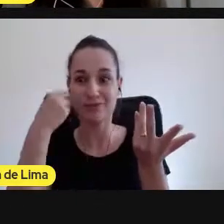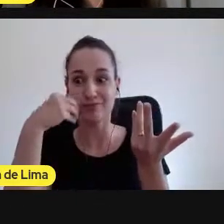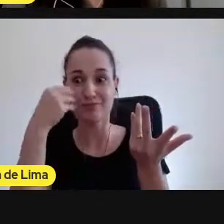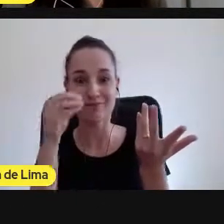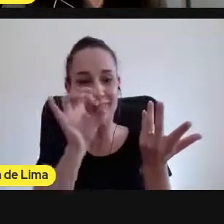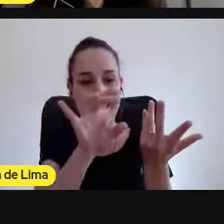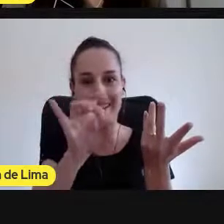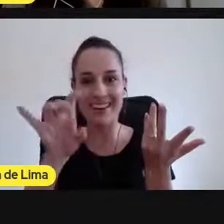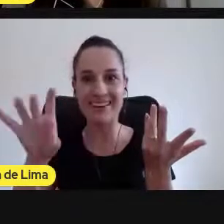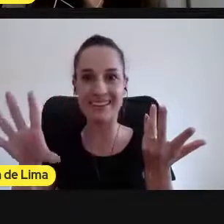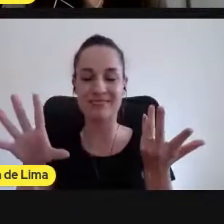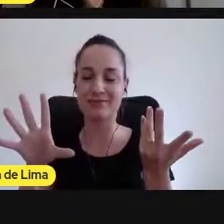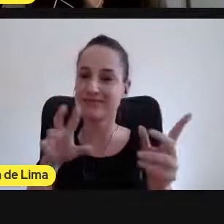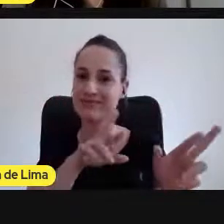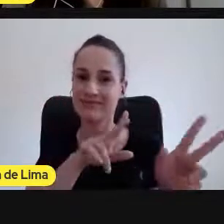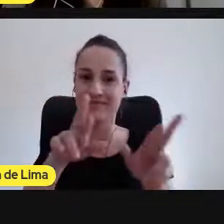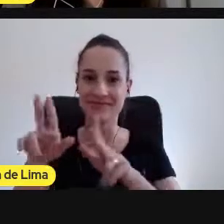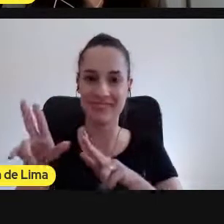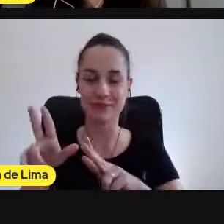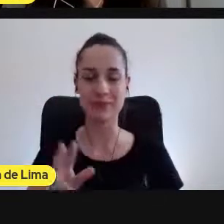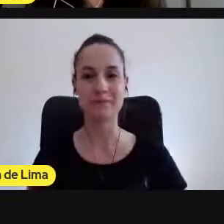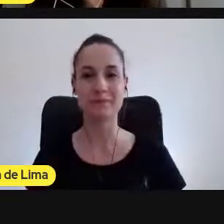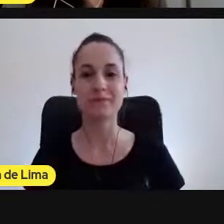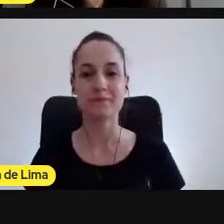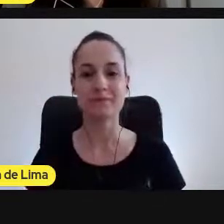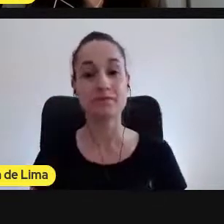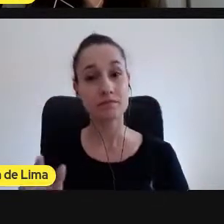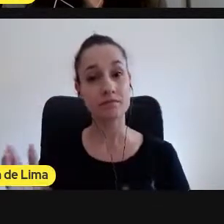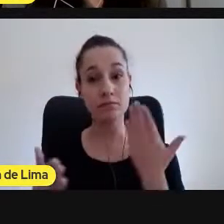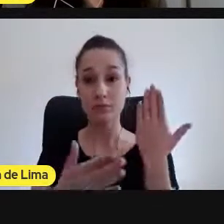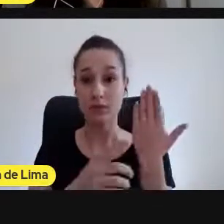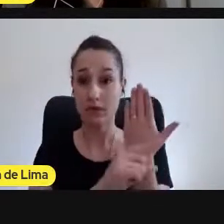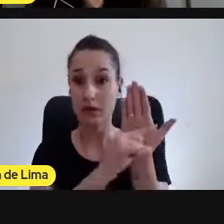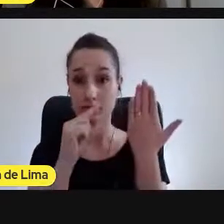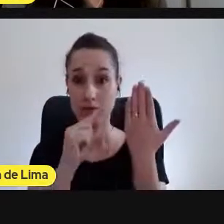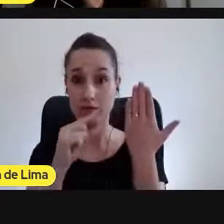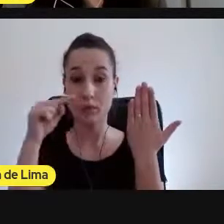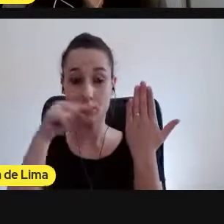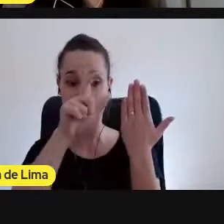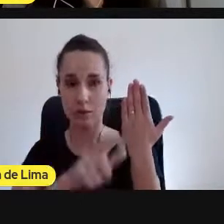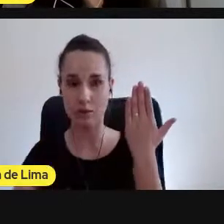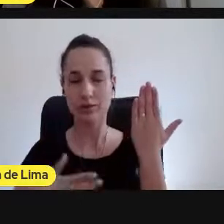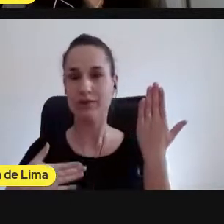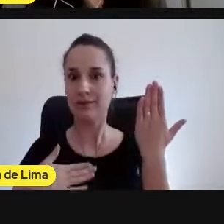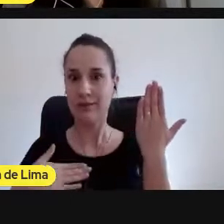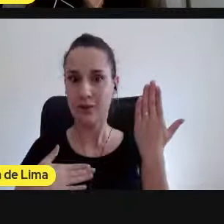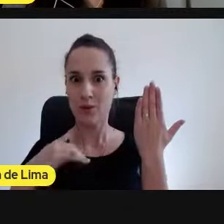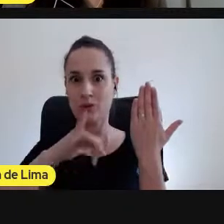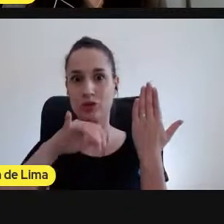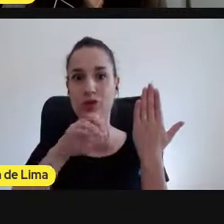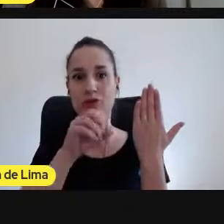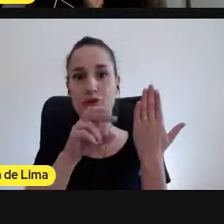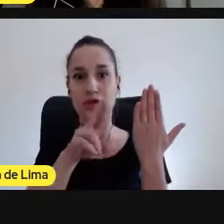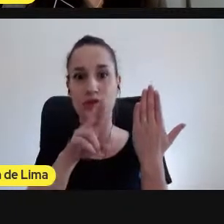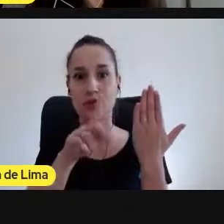autor que trata bastante sobre a questão da experiência, que é o Jorge La Rosa, e que ele